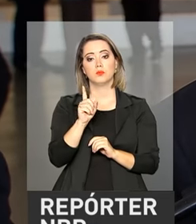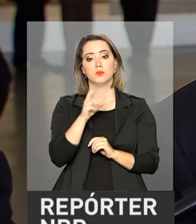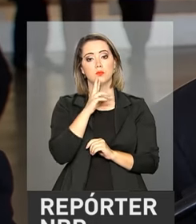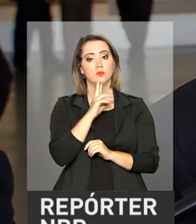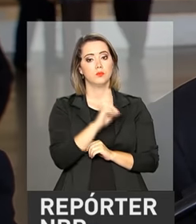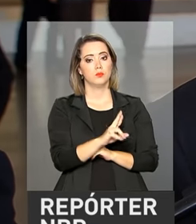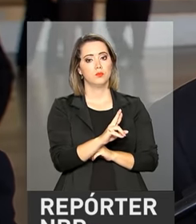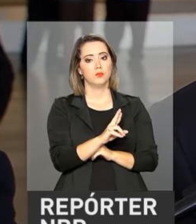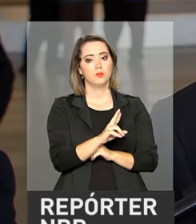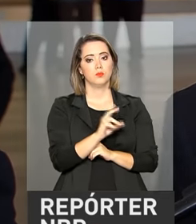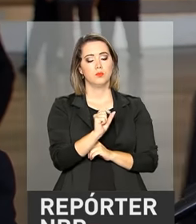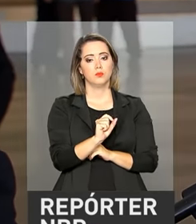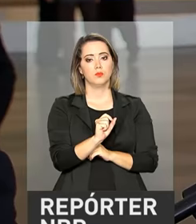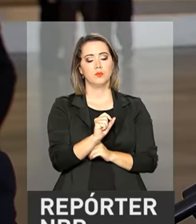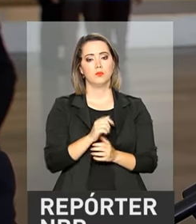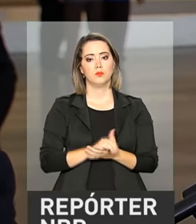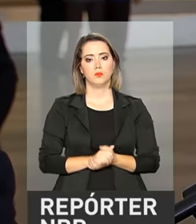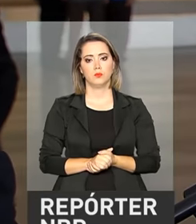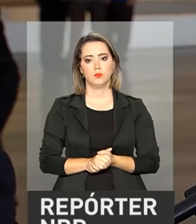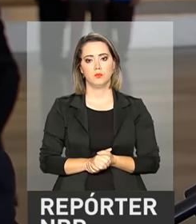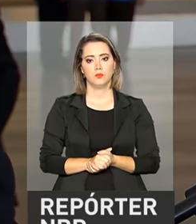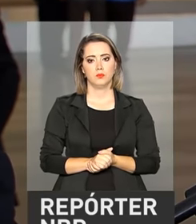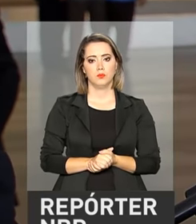uma, ele ganhou 8.